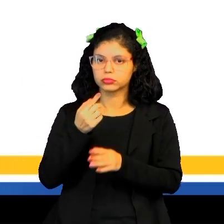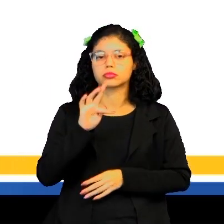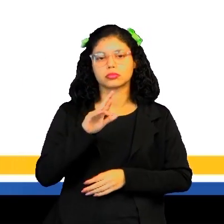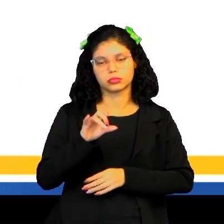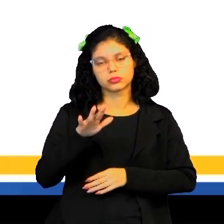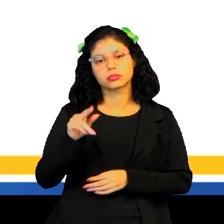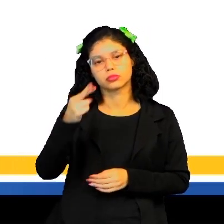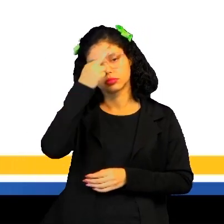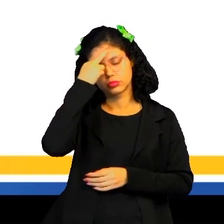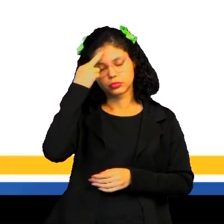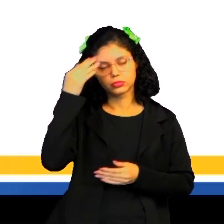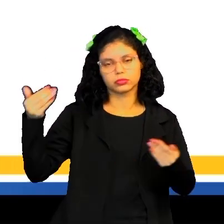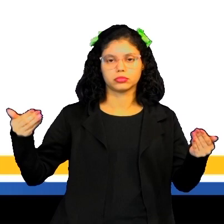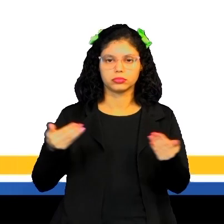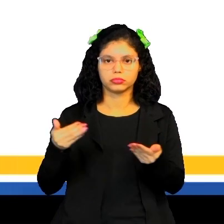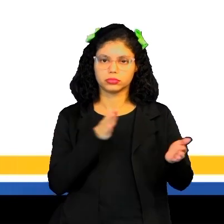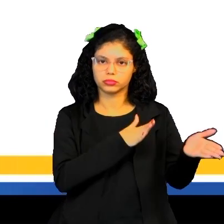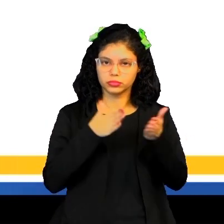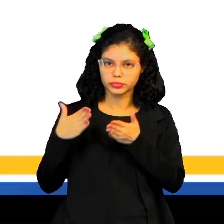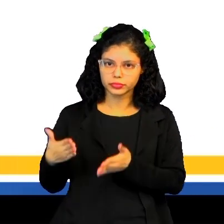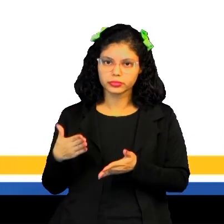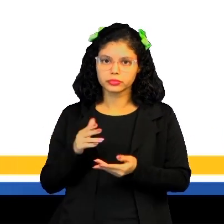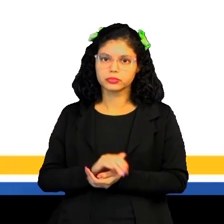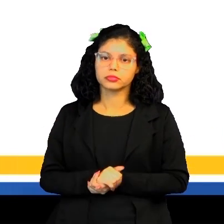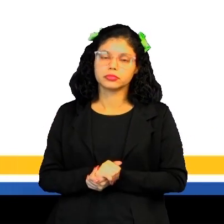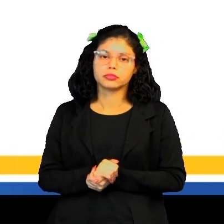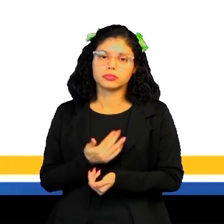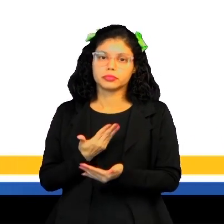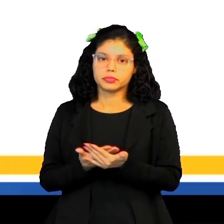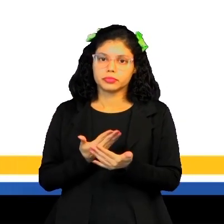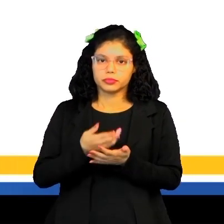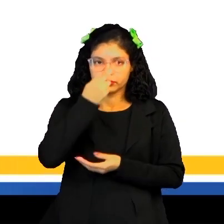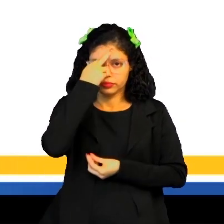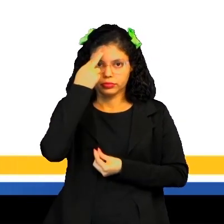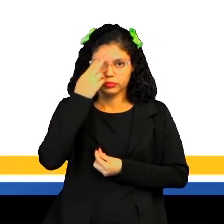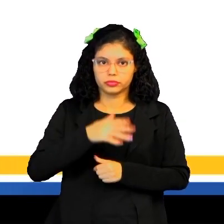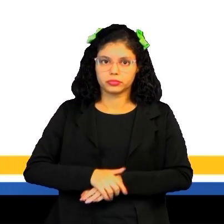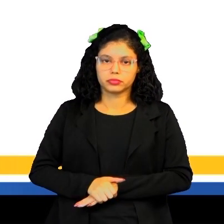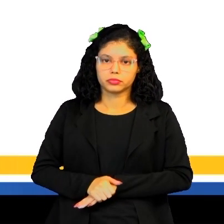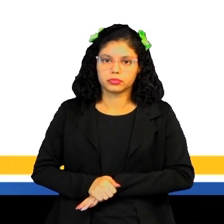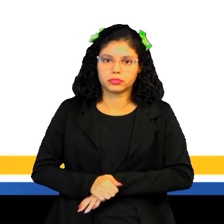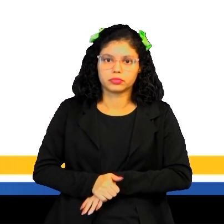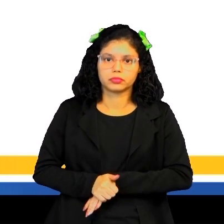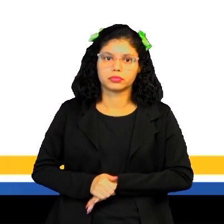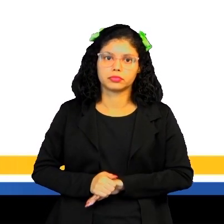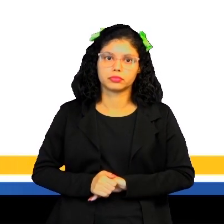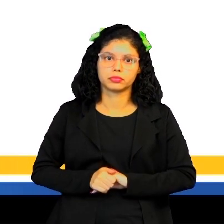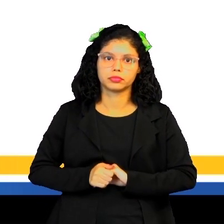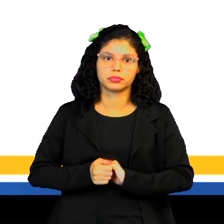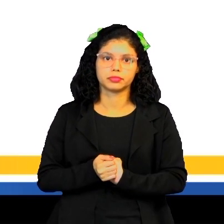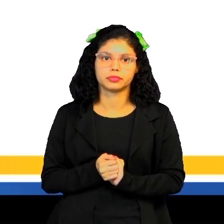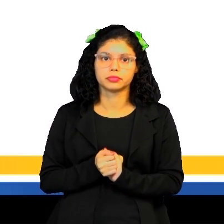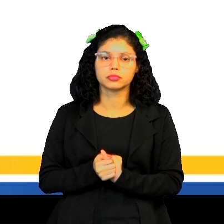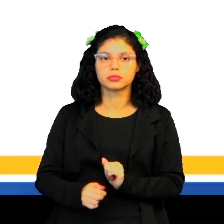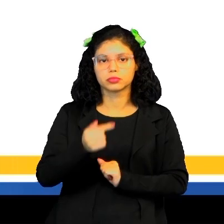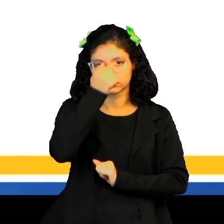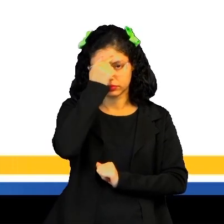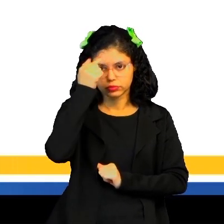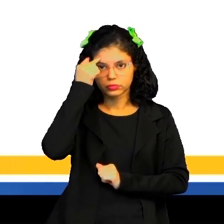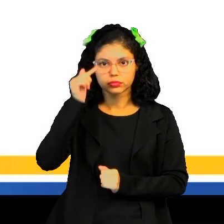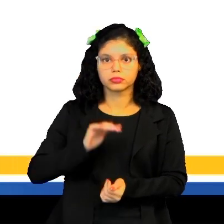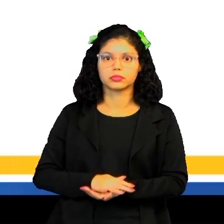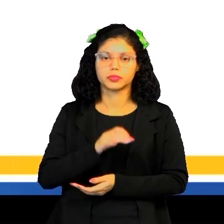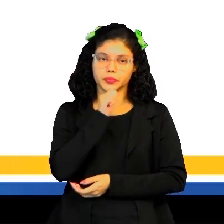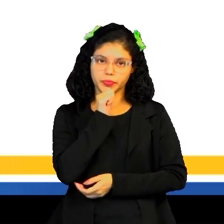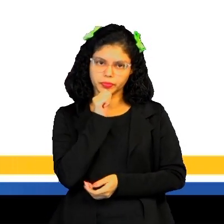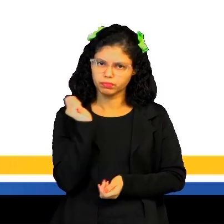fontes históricas que a gente tem, e a partir daí, o estudo da história. Em relação à filosofia,